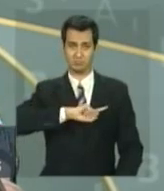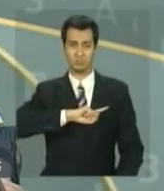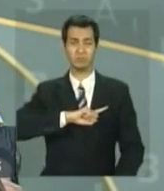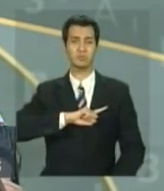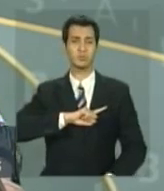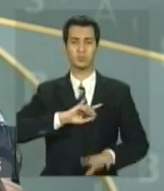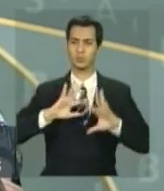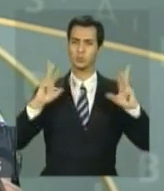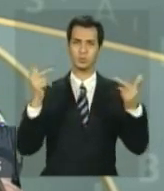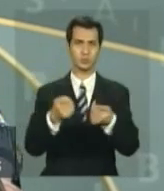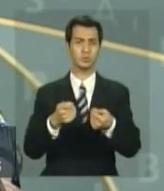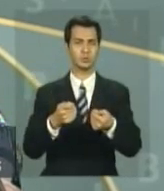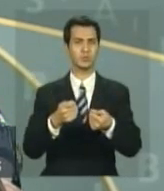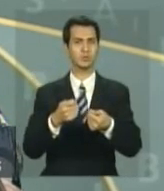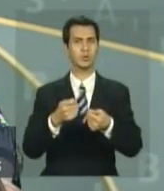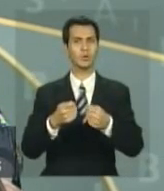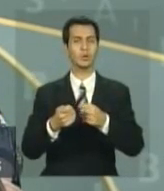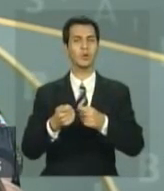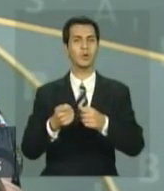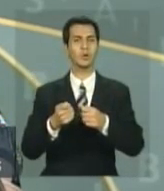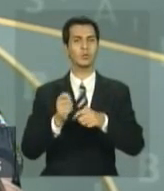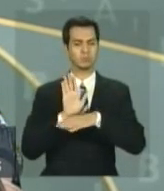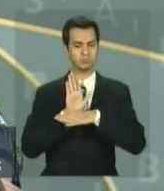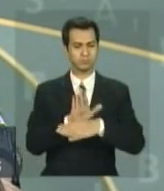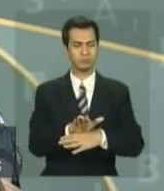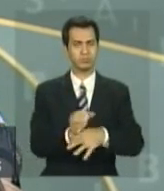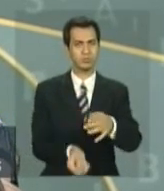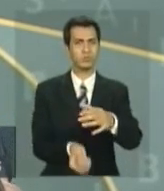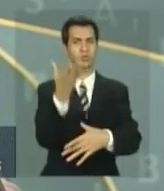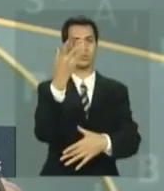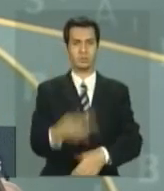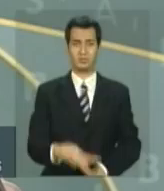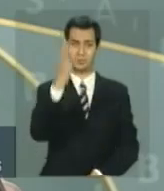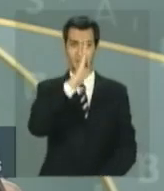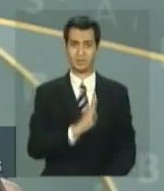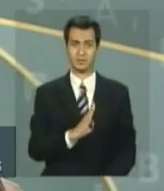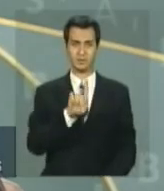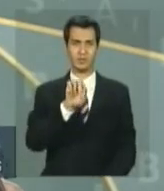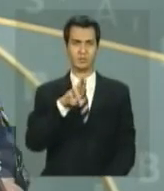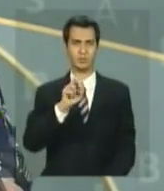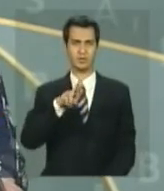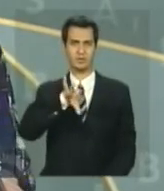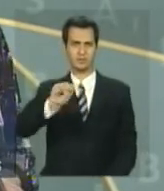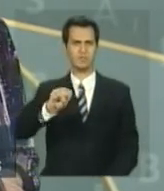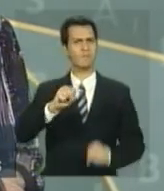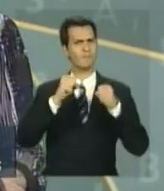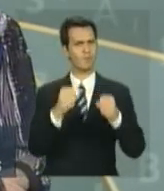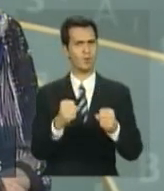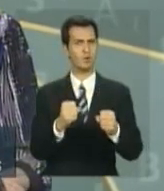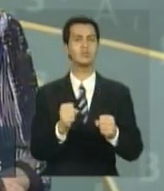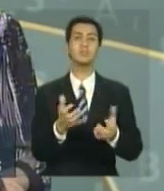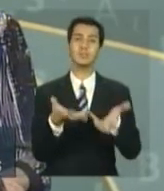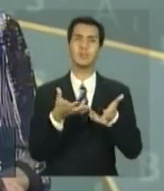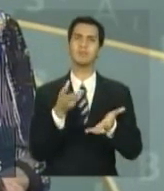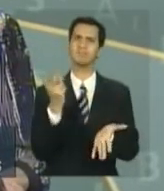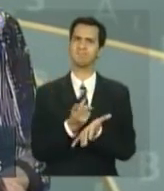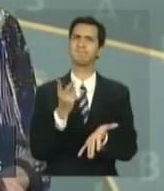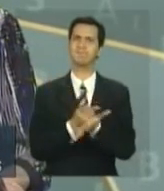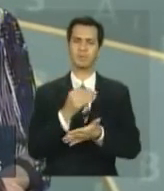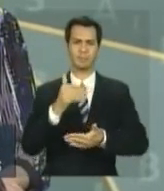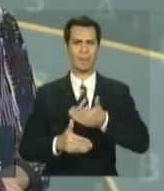nós, uma democracia sólida no Brasil. E queremos sempre aperfeiçoá-la cada vez